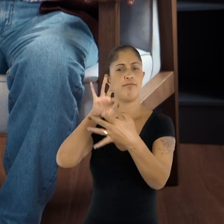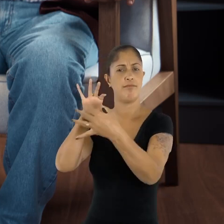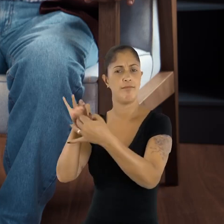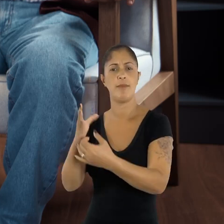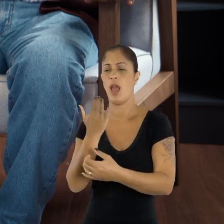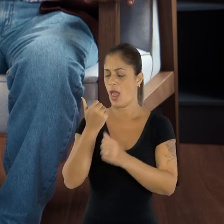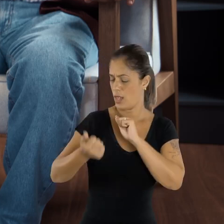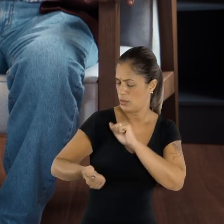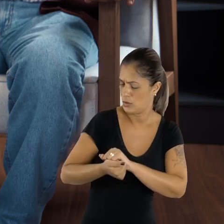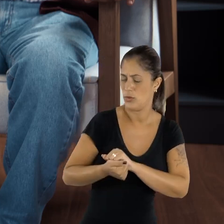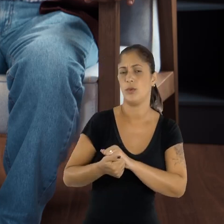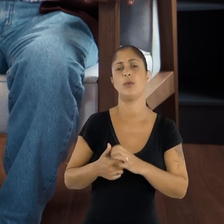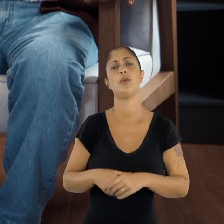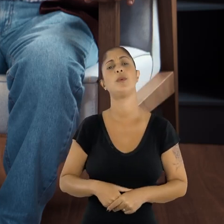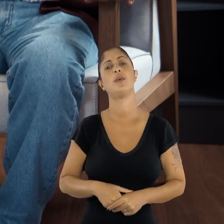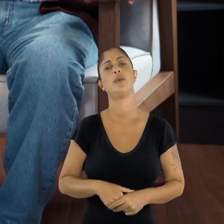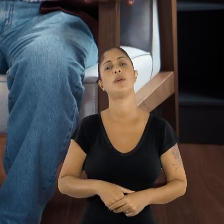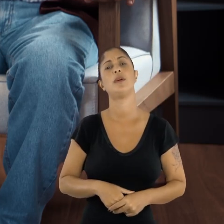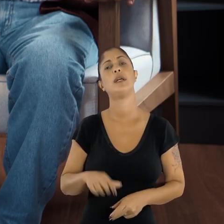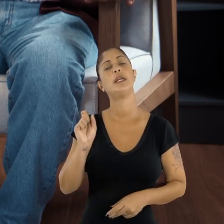fazendo vínculo, comendo junto.